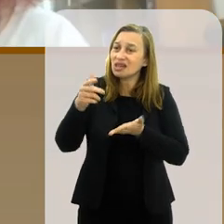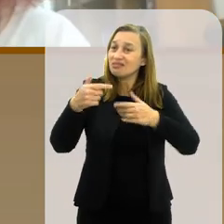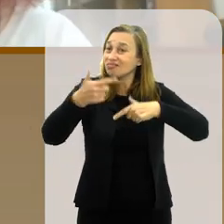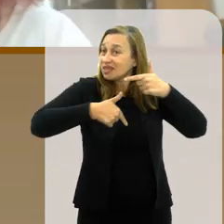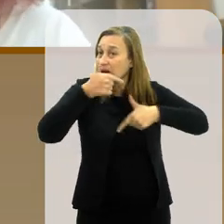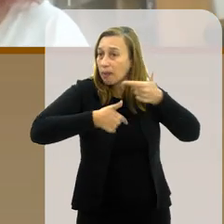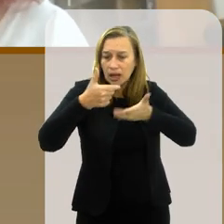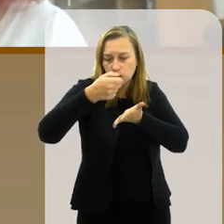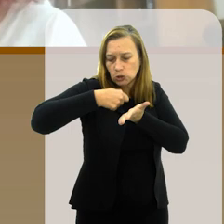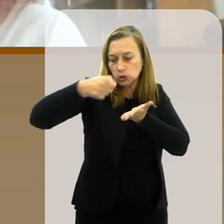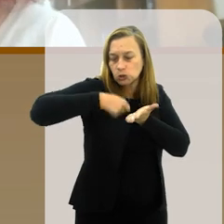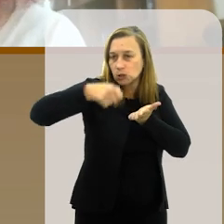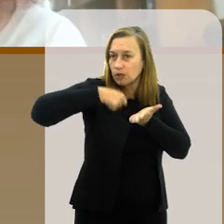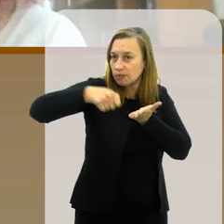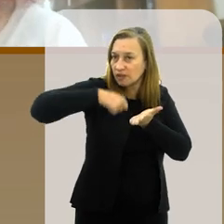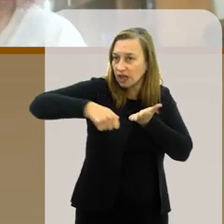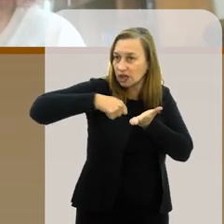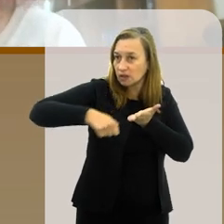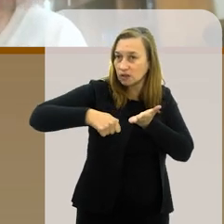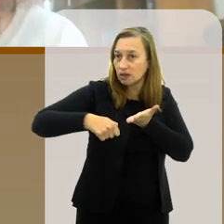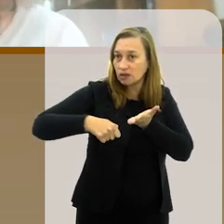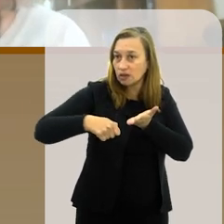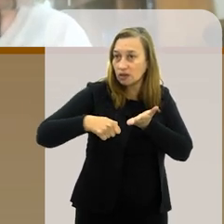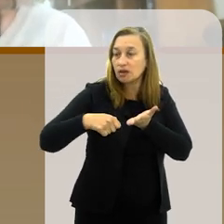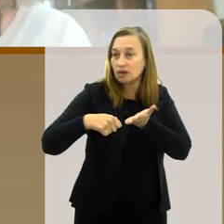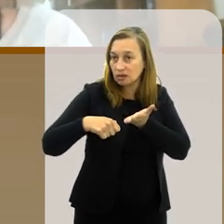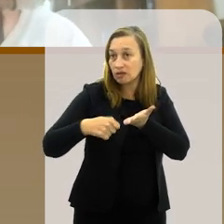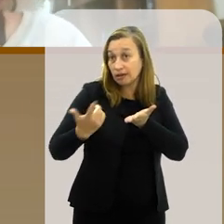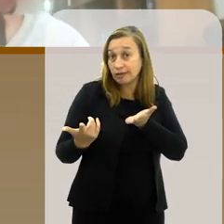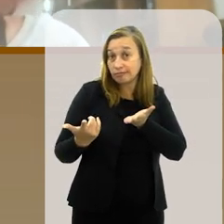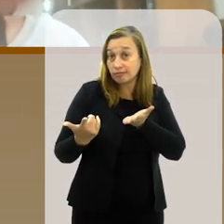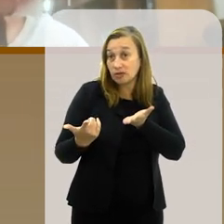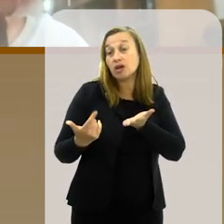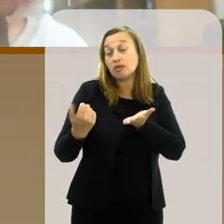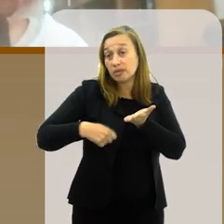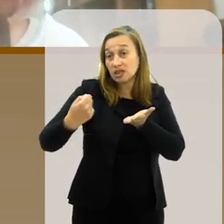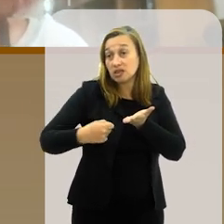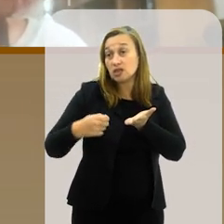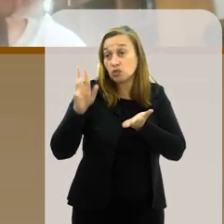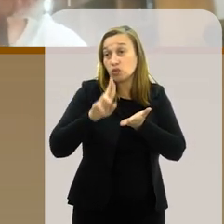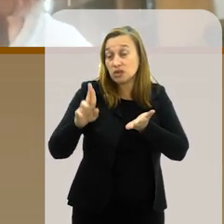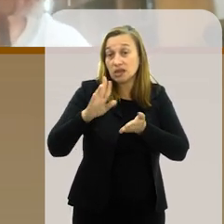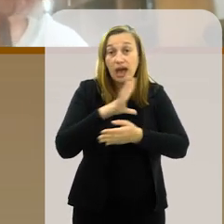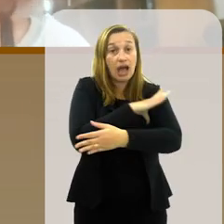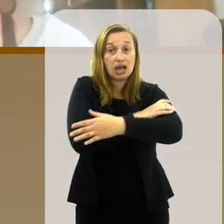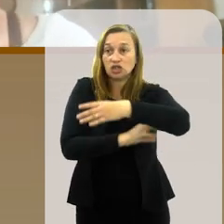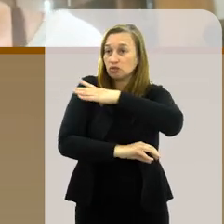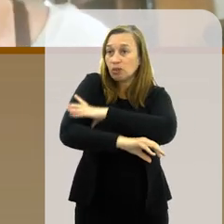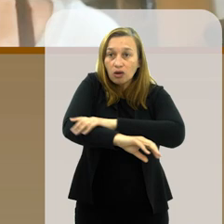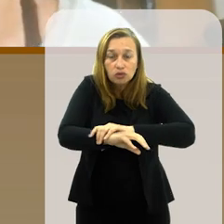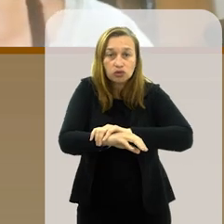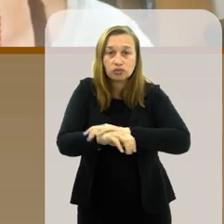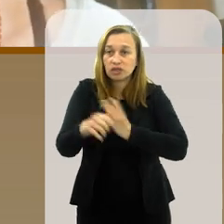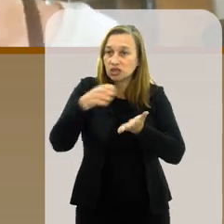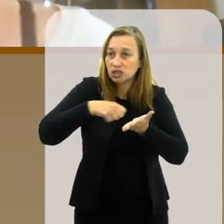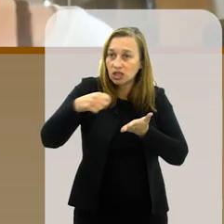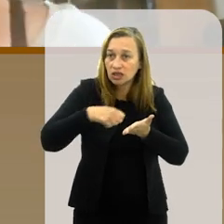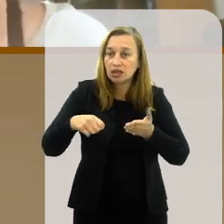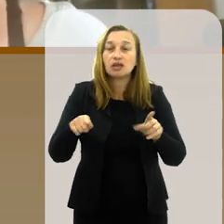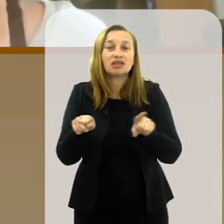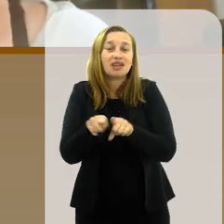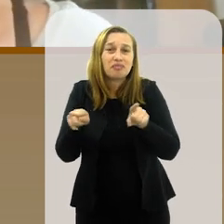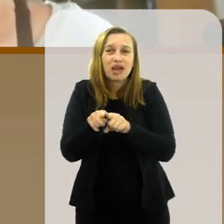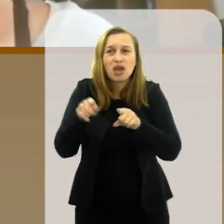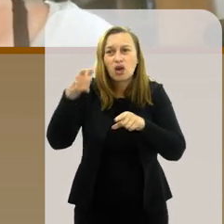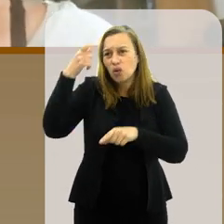escritora, né? Você é também uma ferramenta de trabalho sua. Mas, além disso, tem todo o